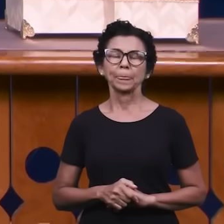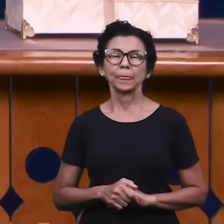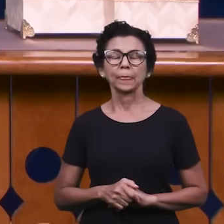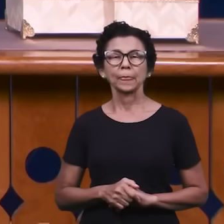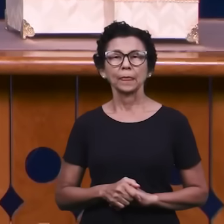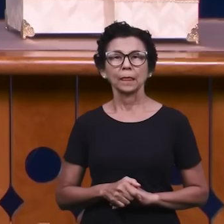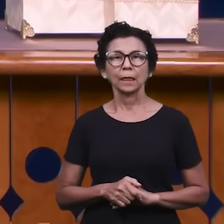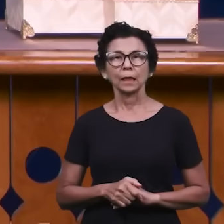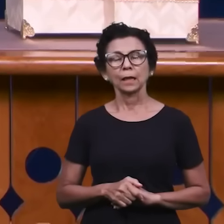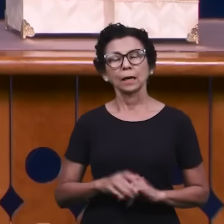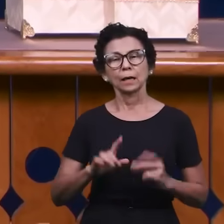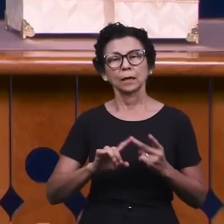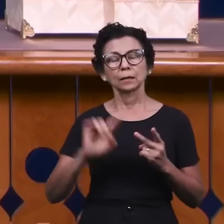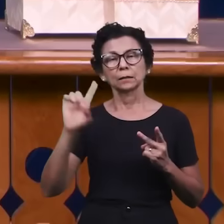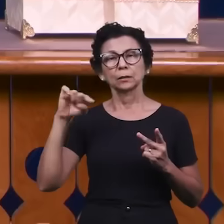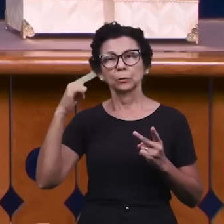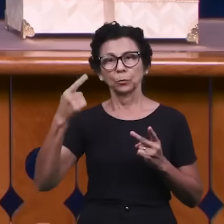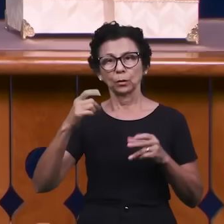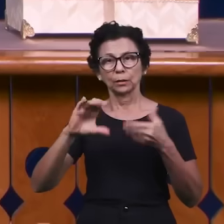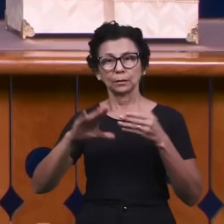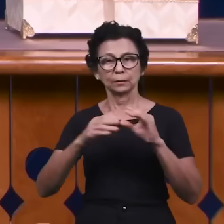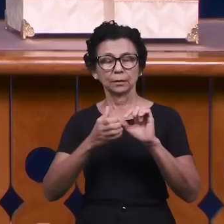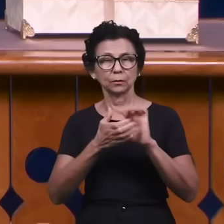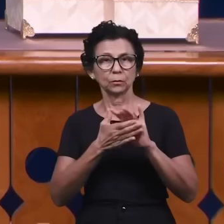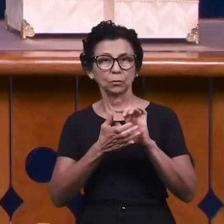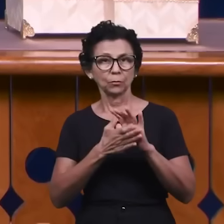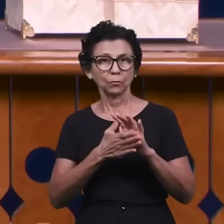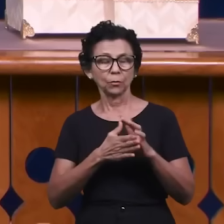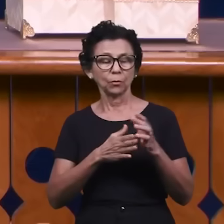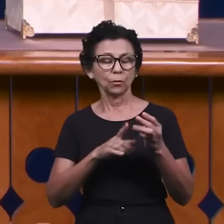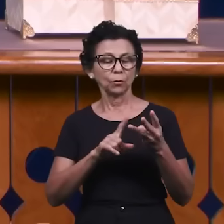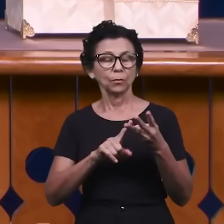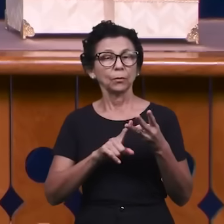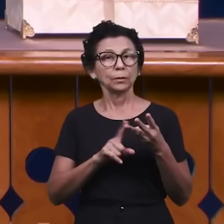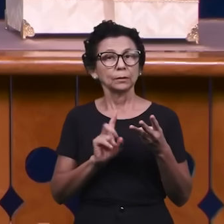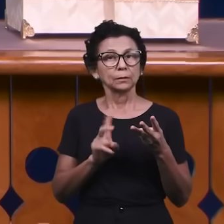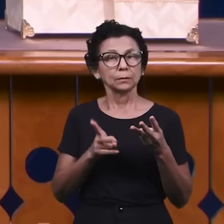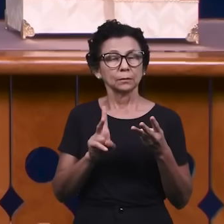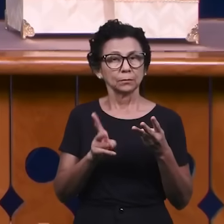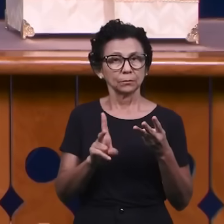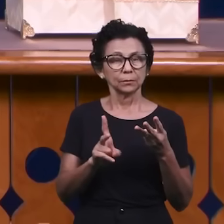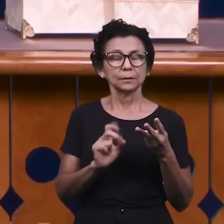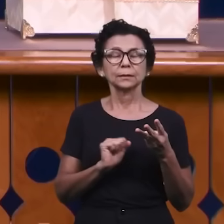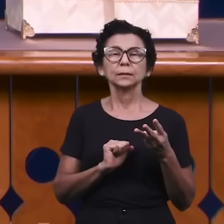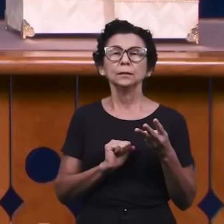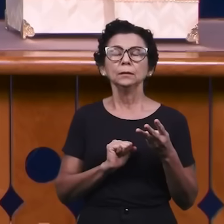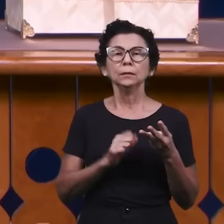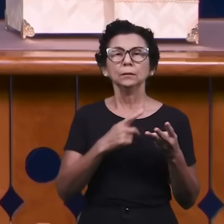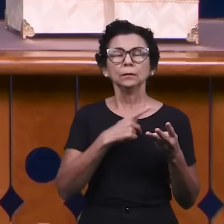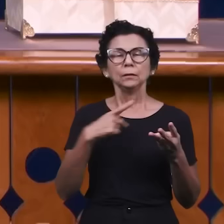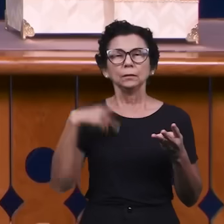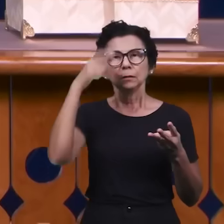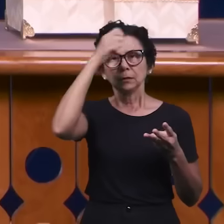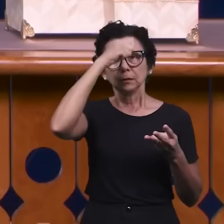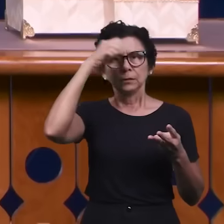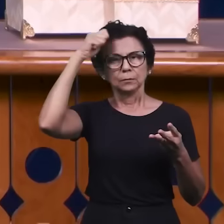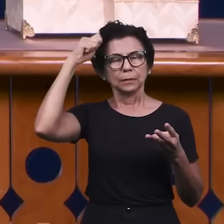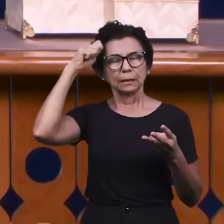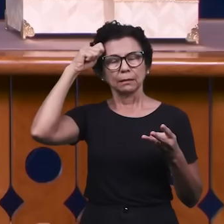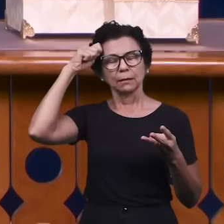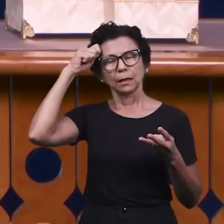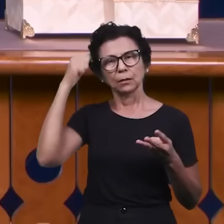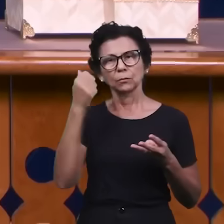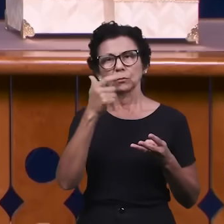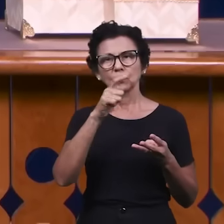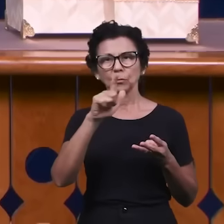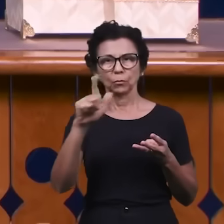clamor, nós vamos cantar um louvor e já na sequência do louvor, Pastor Amadeu estará aqui com